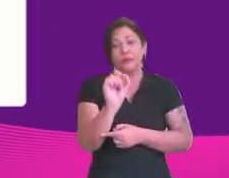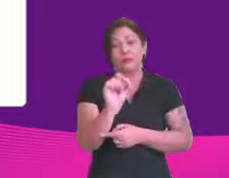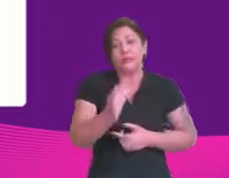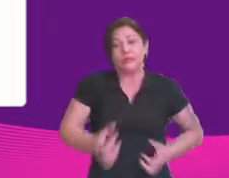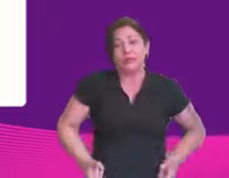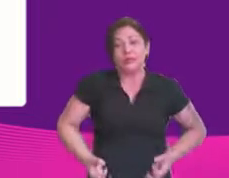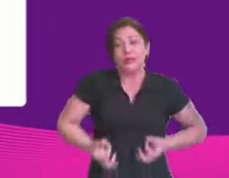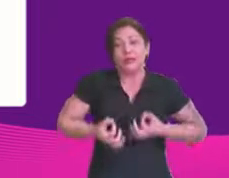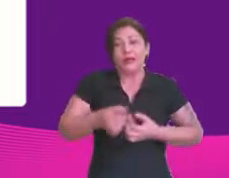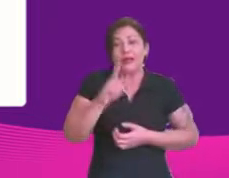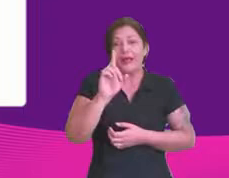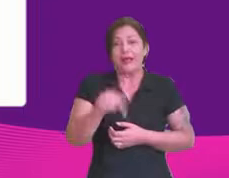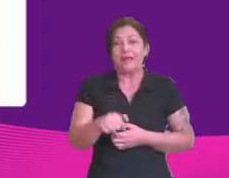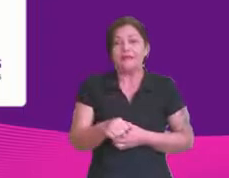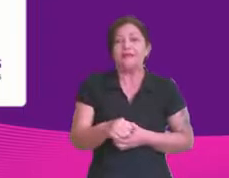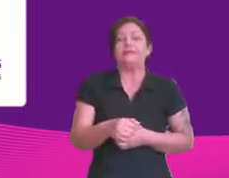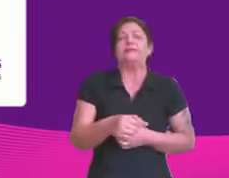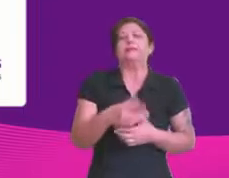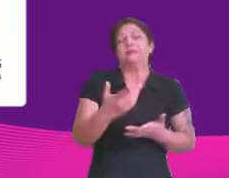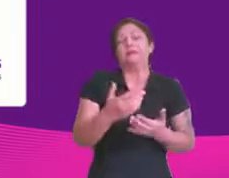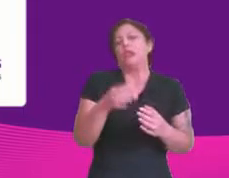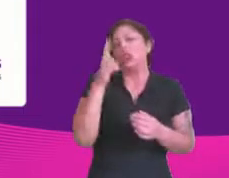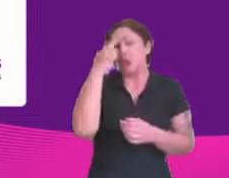CA125, estivesse normal.